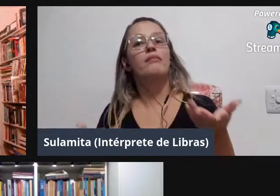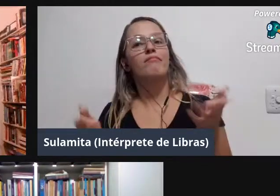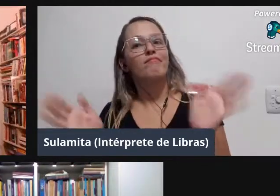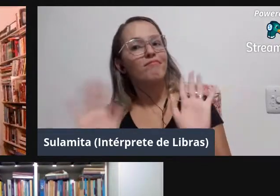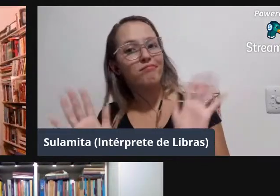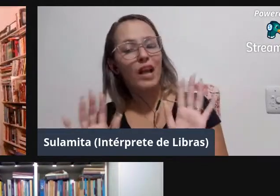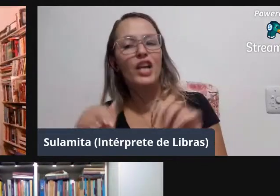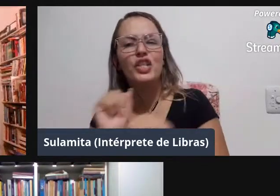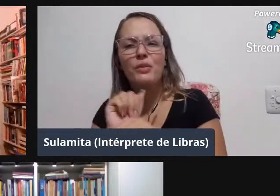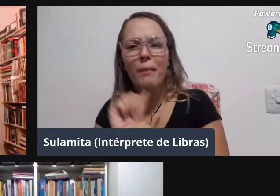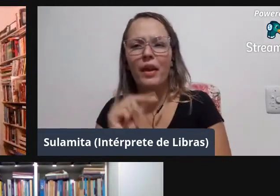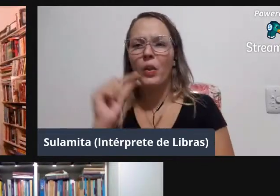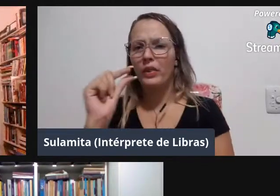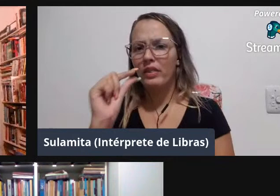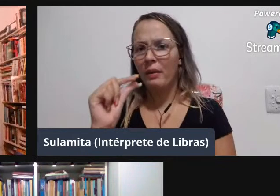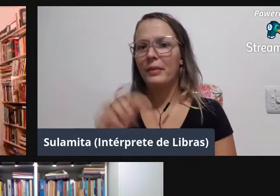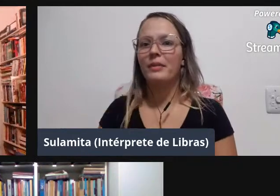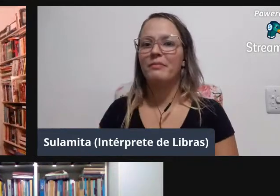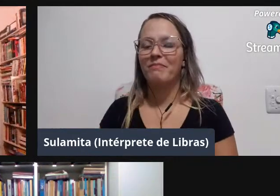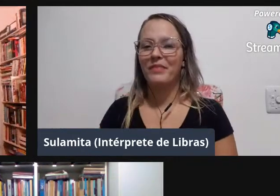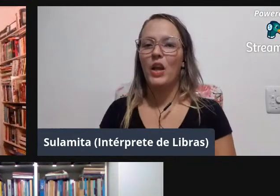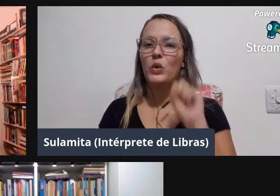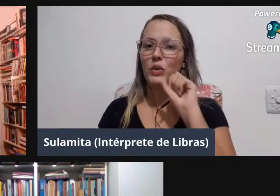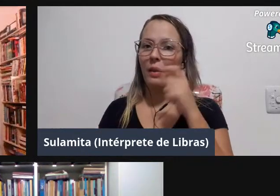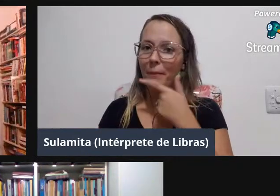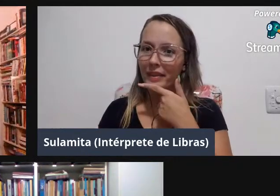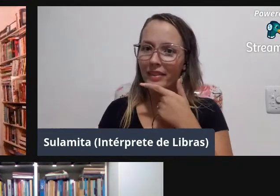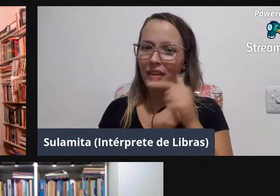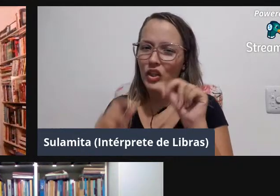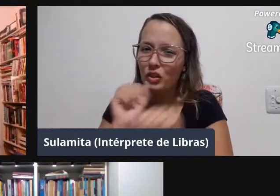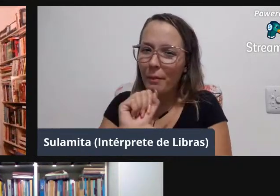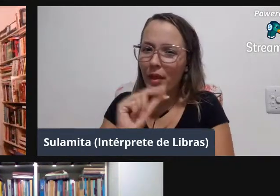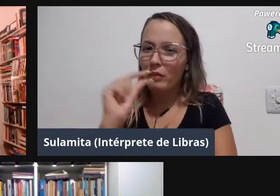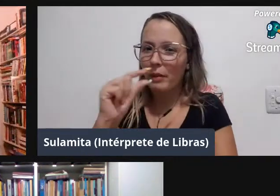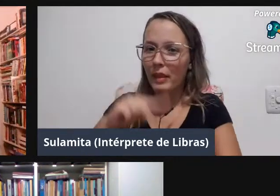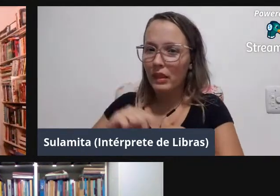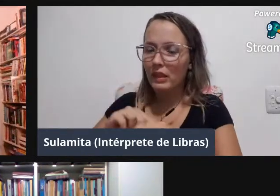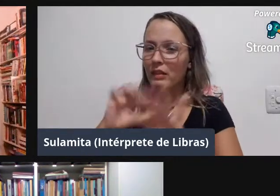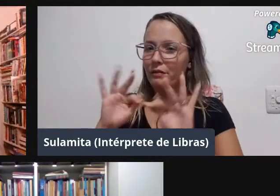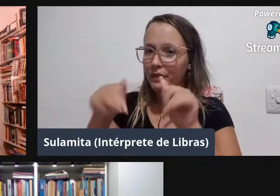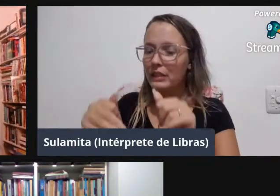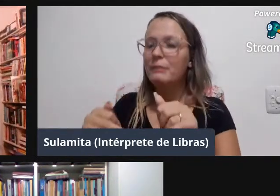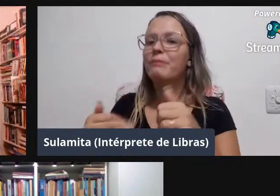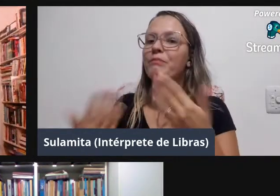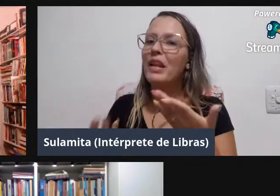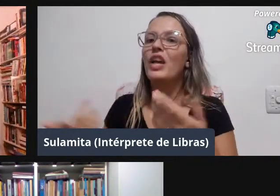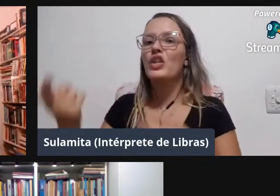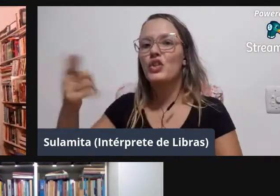tempinho para encerrar aqui, né? Súria, Sulamita, até mais. Quinta-feira que vem a gente se reencontra aqui.